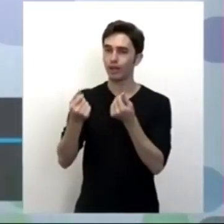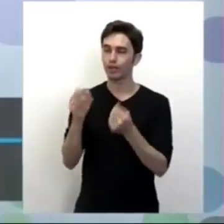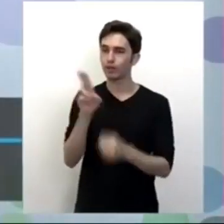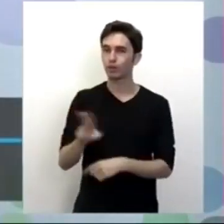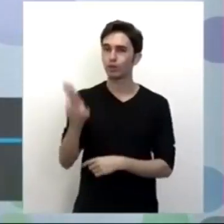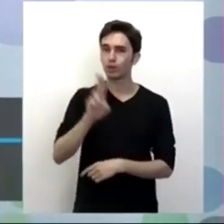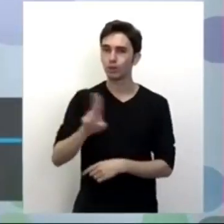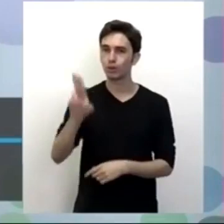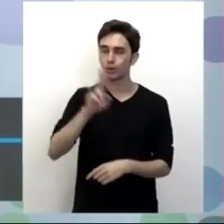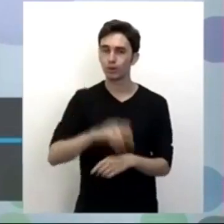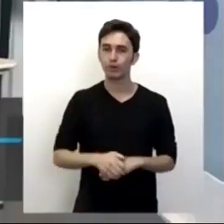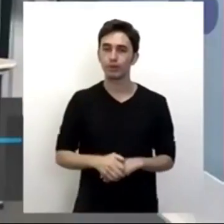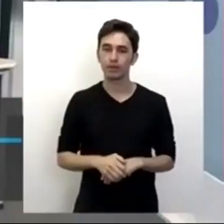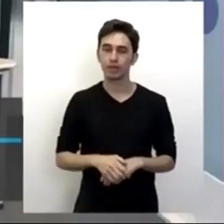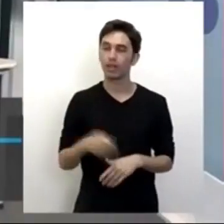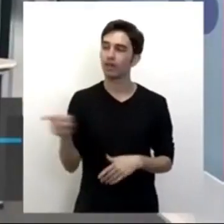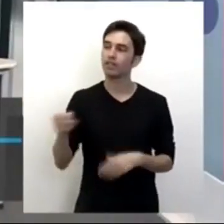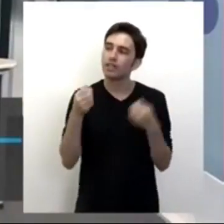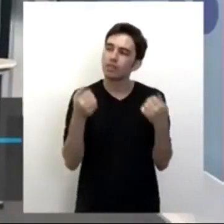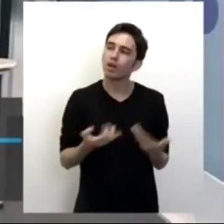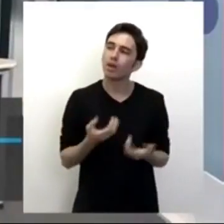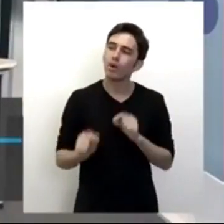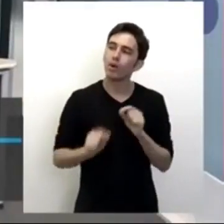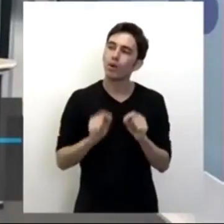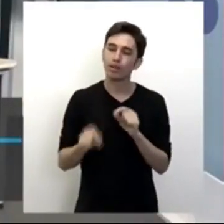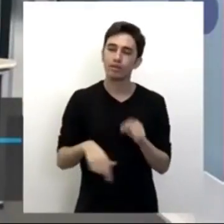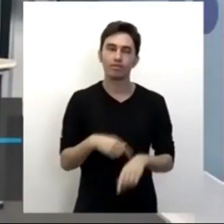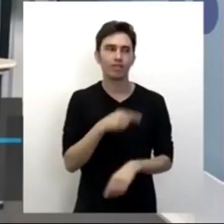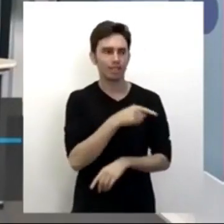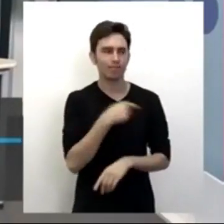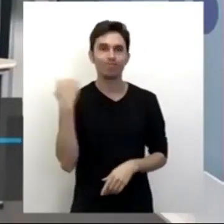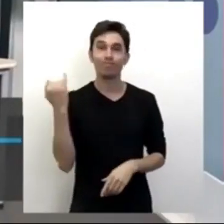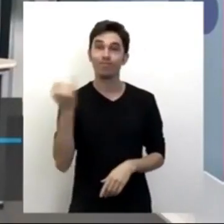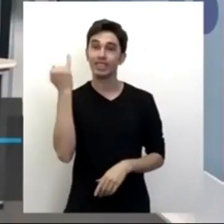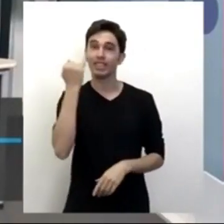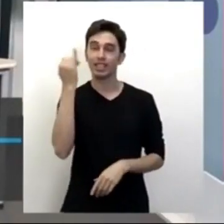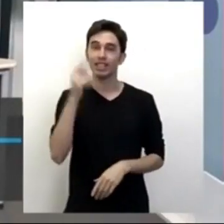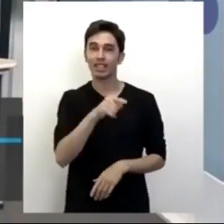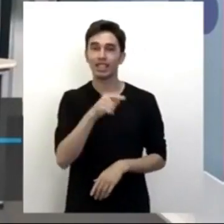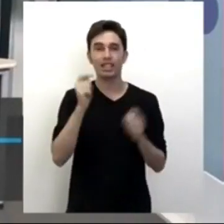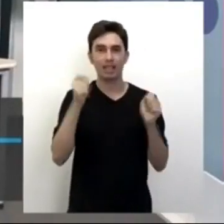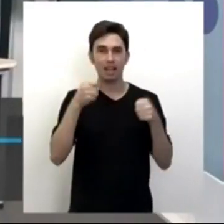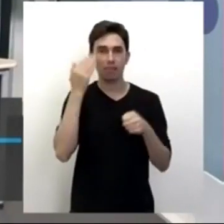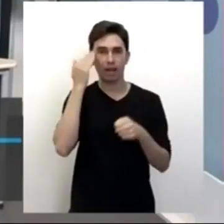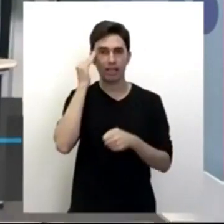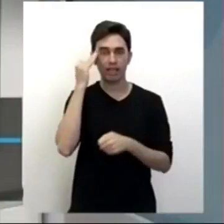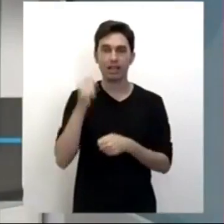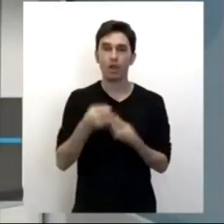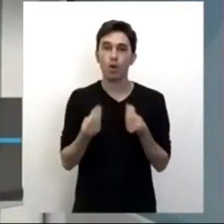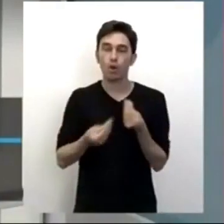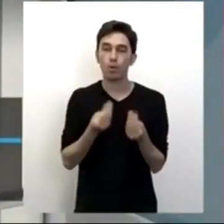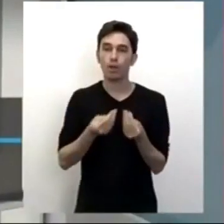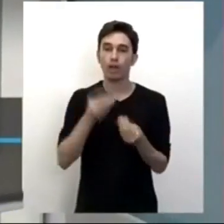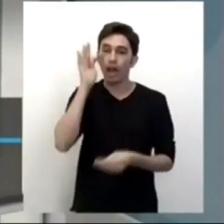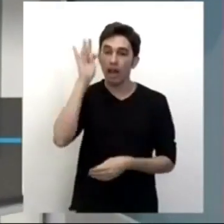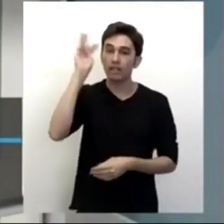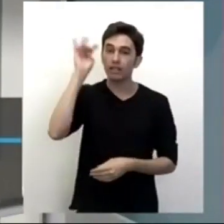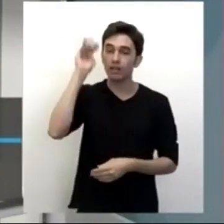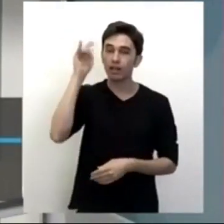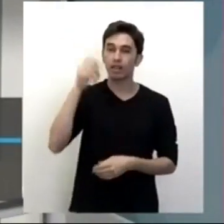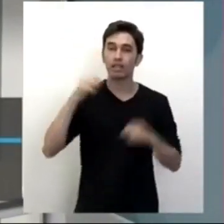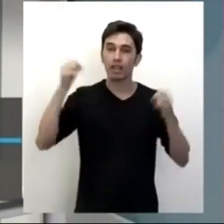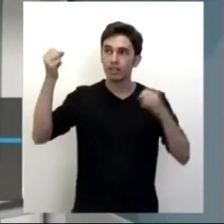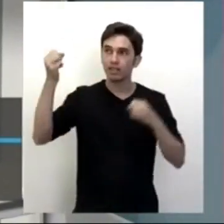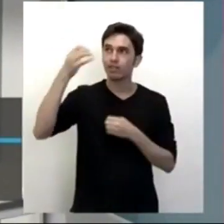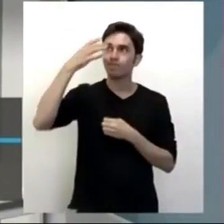sobre isso, professora Jennifer? Esse é um ponto muito interessante que dá para entender como as teorias elas iluminam um tipo